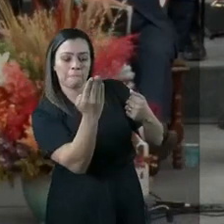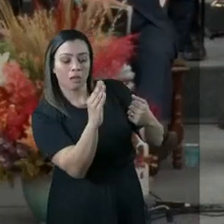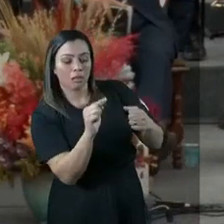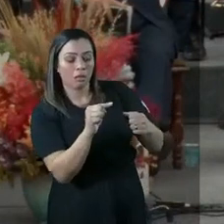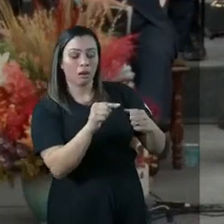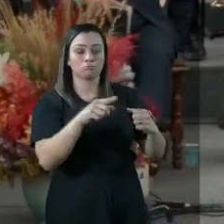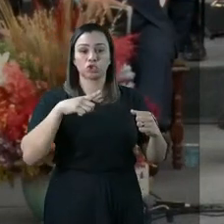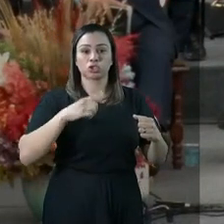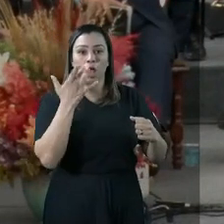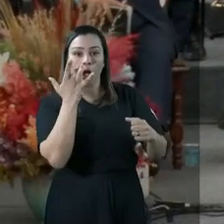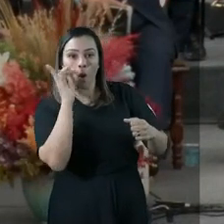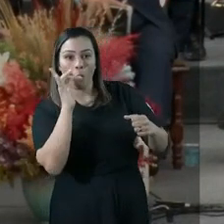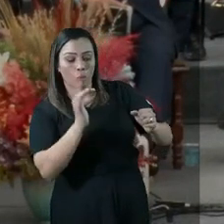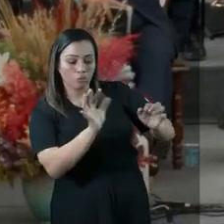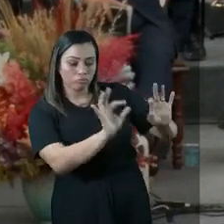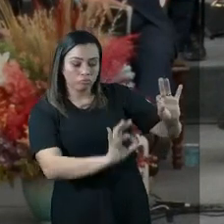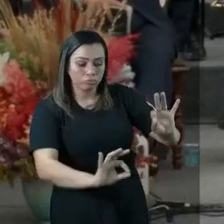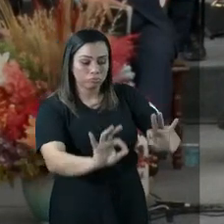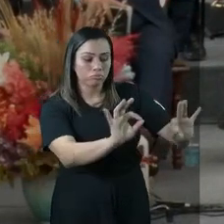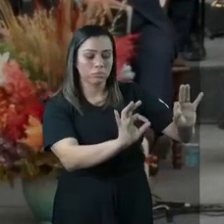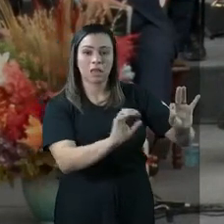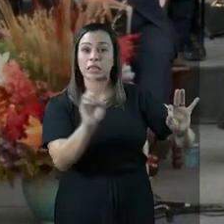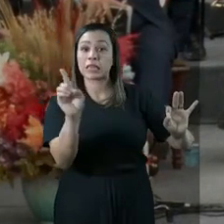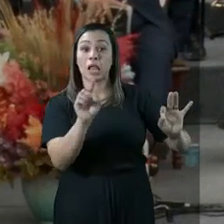Eu estou diante da bendita pessoa do Rei da